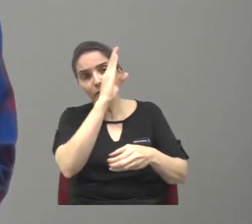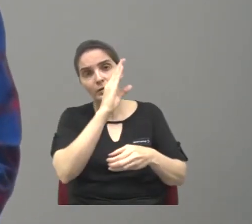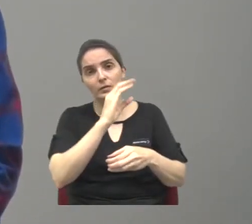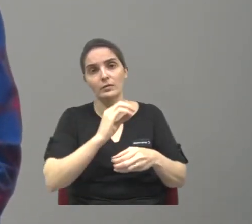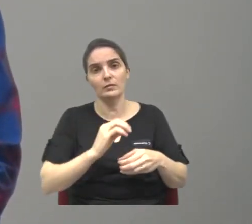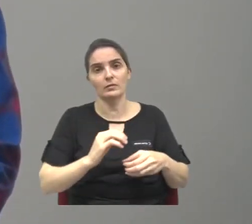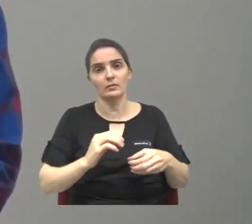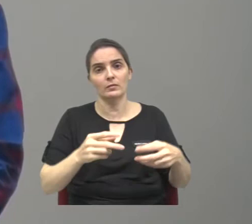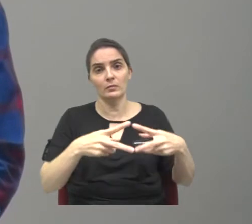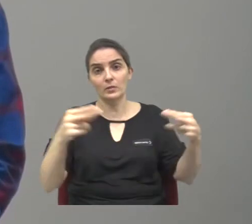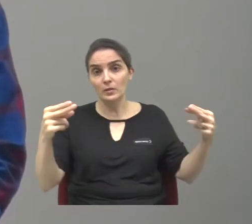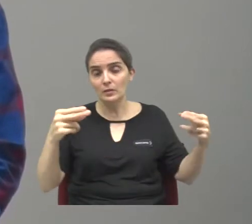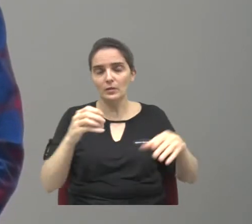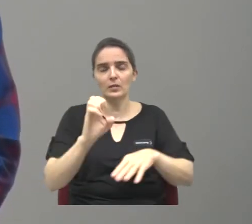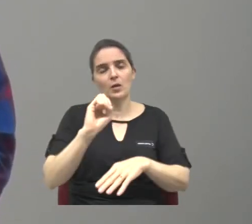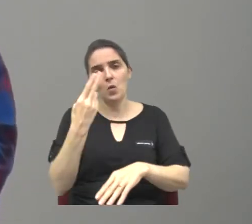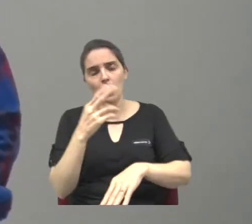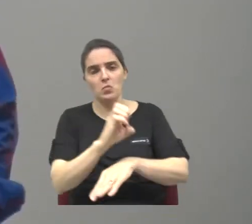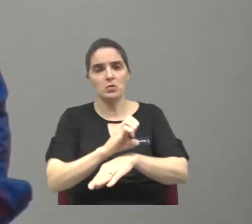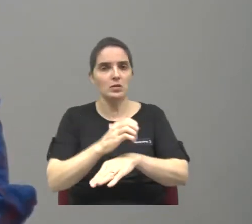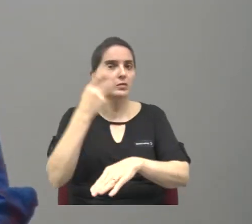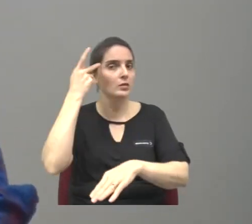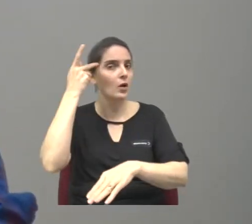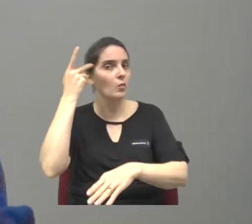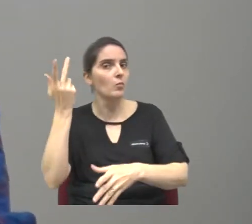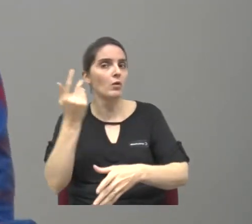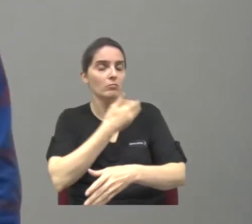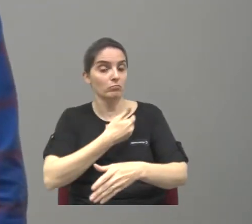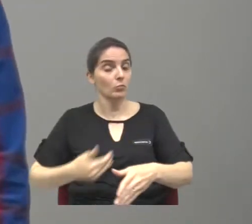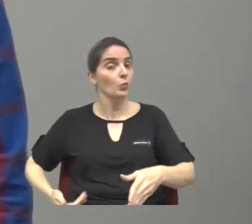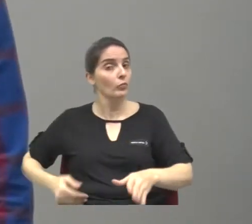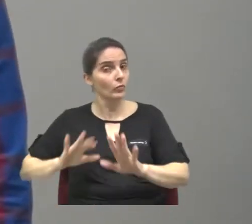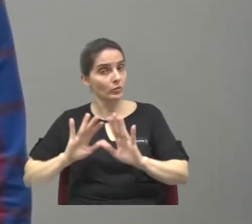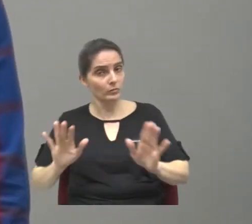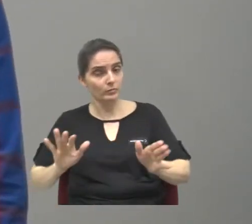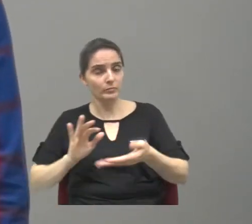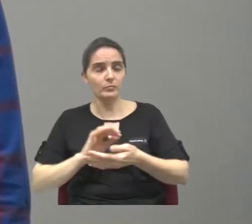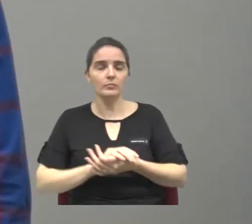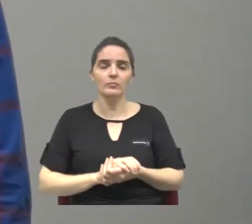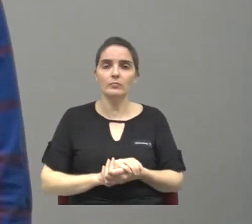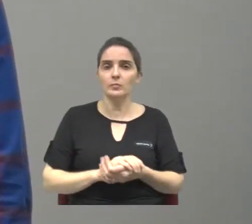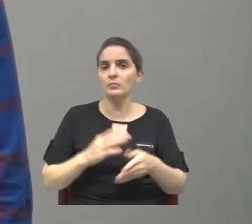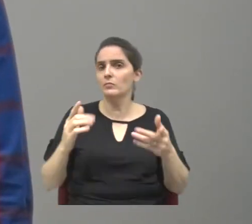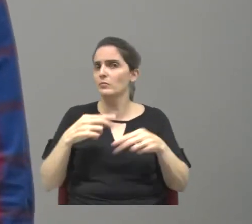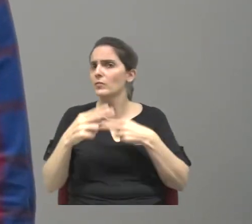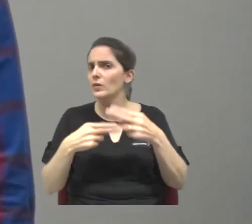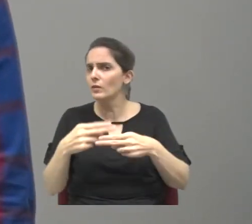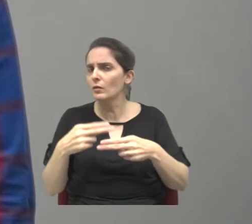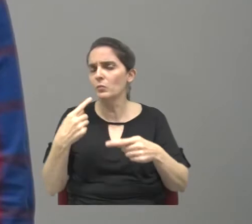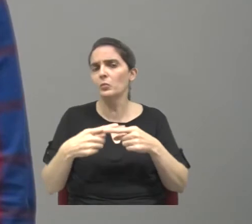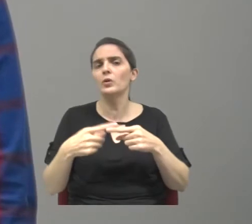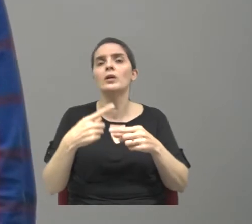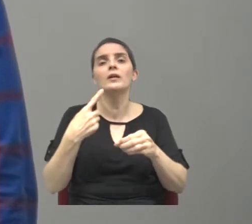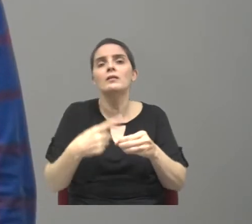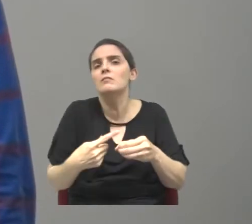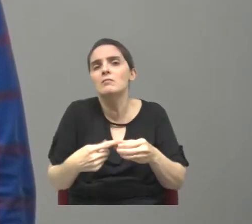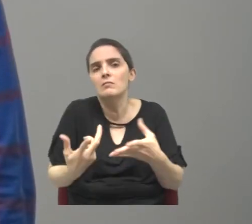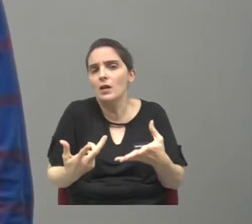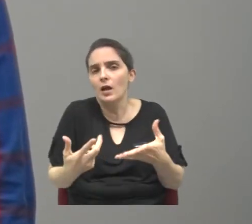Estado de São Paulo, para o governo do Estado. E por que que a cidade tem que custear